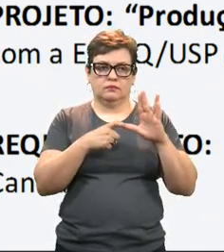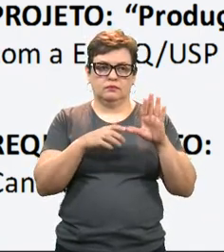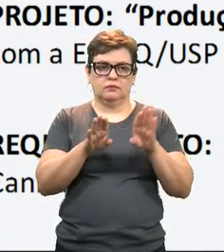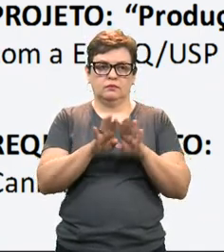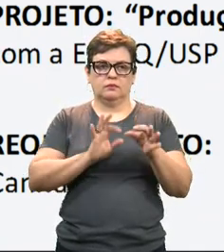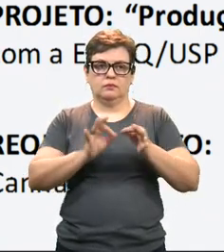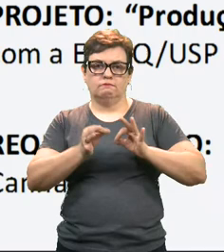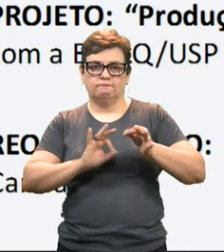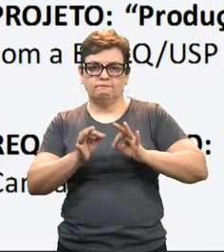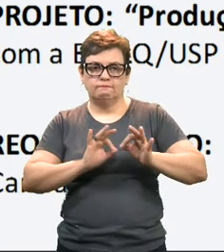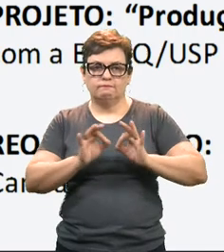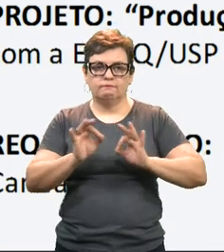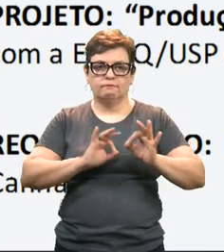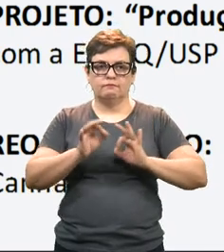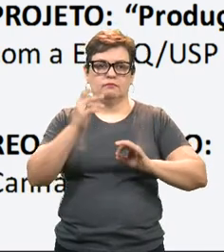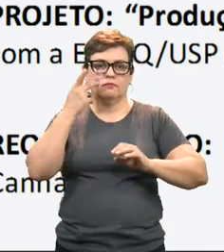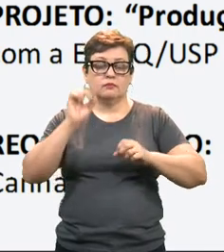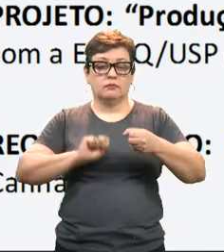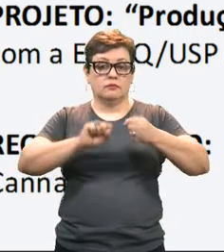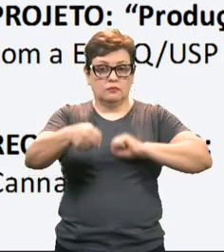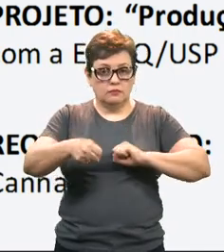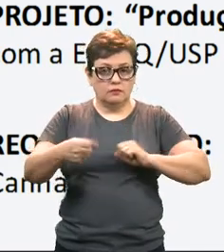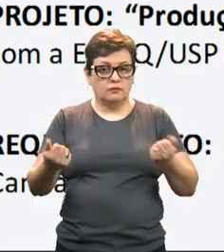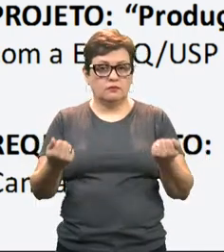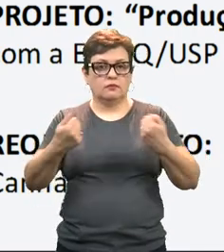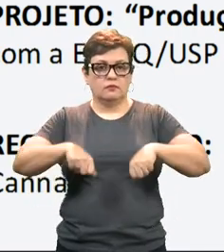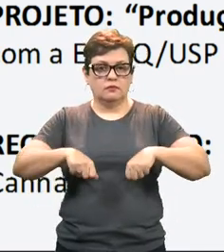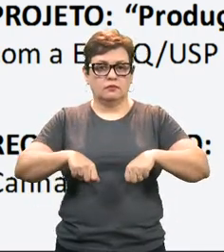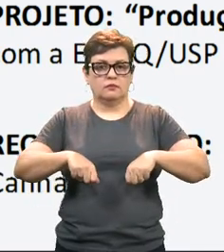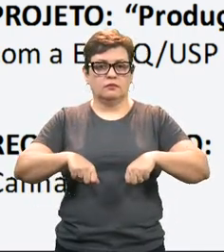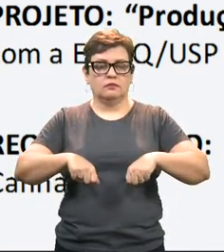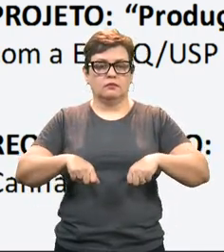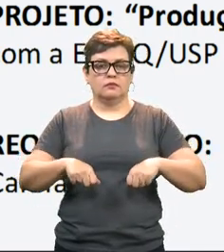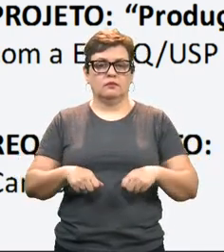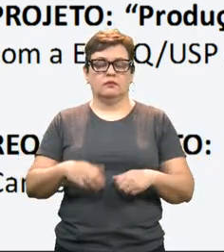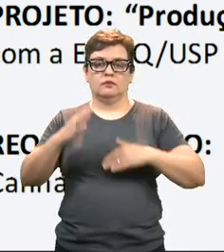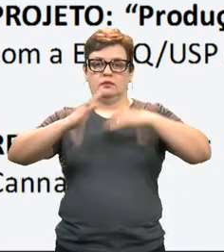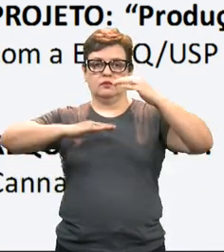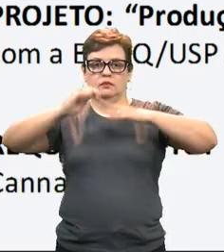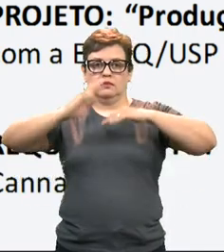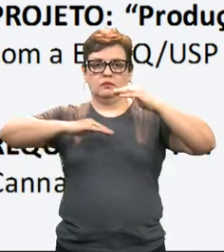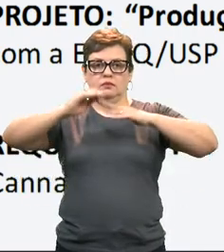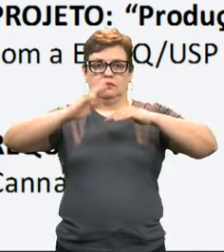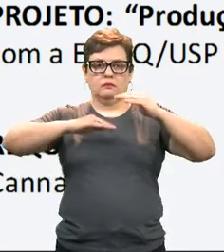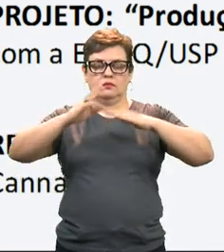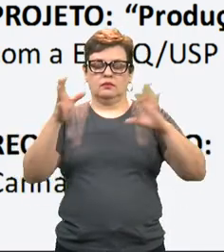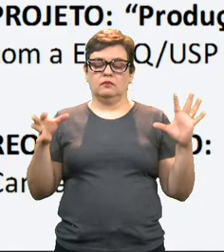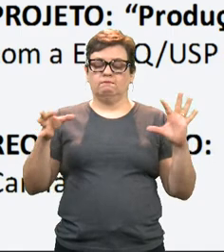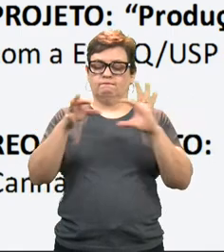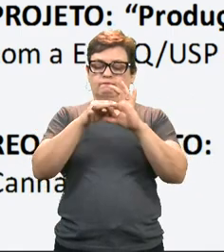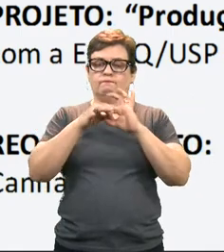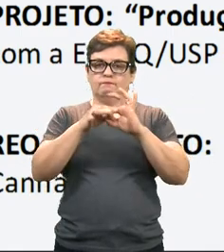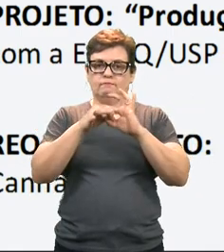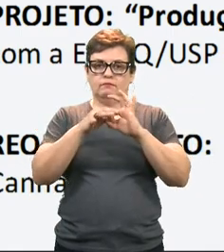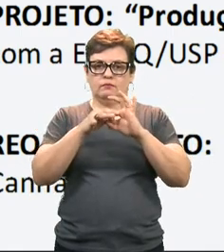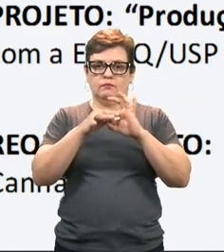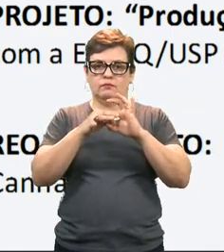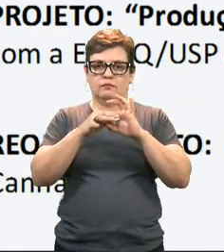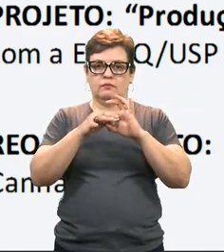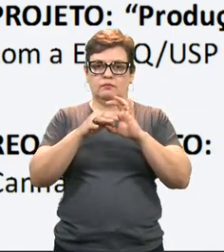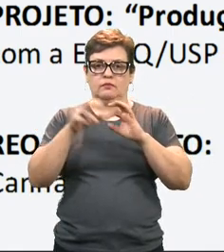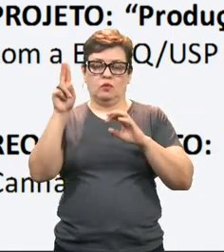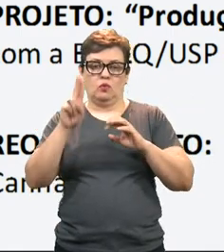Projetos de extensão para a formação e capacitação dos profissionais de saúde, principalmente os